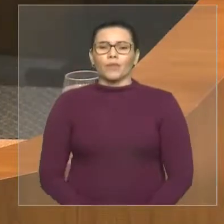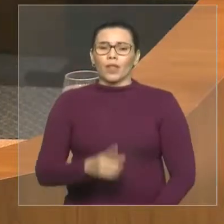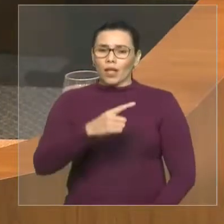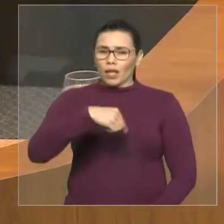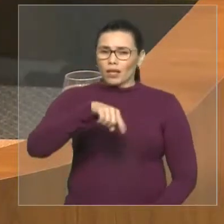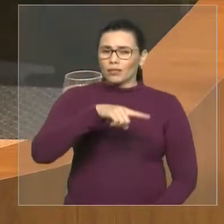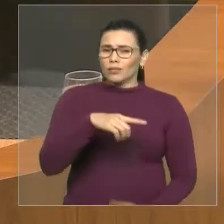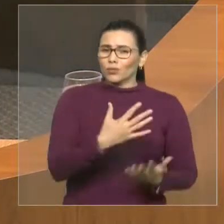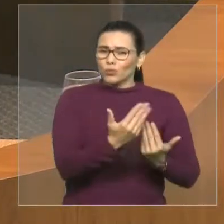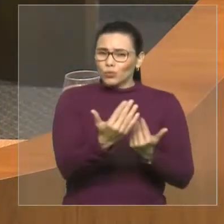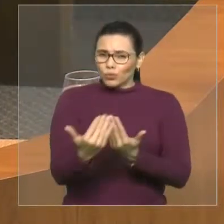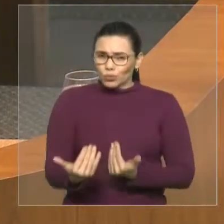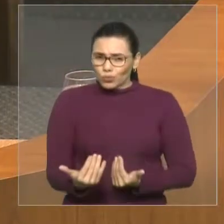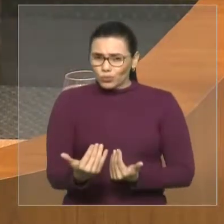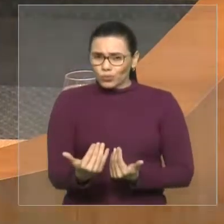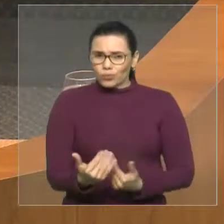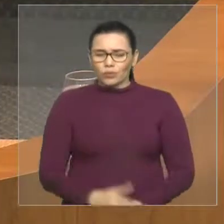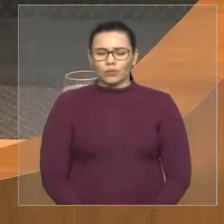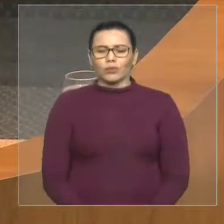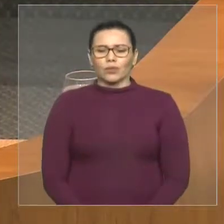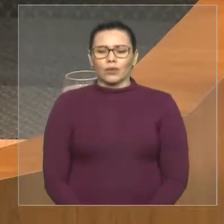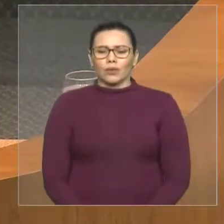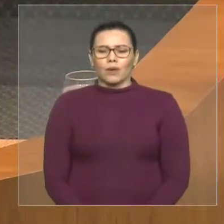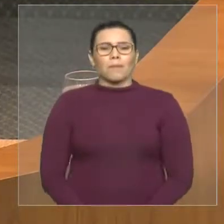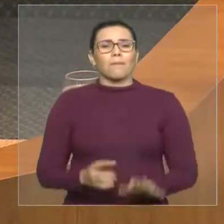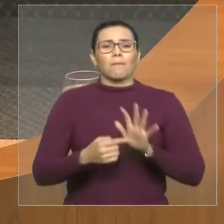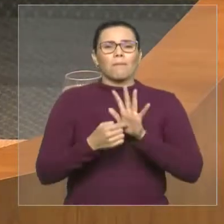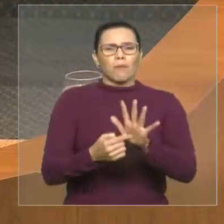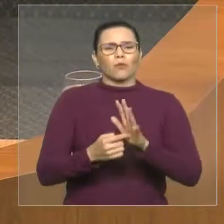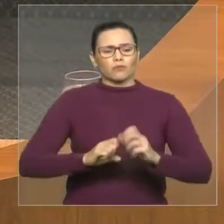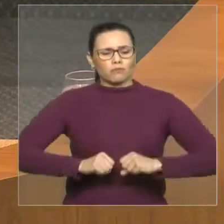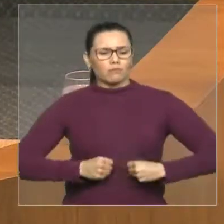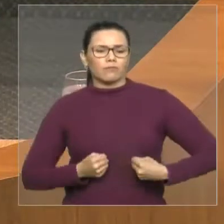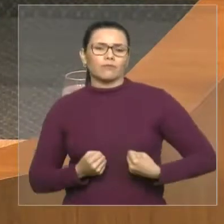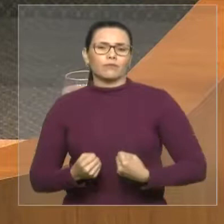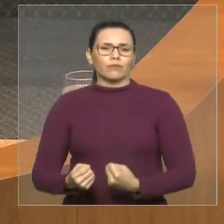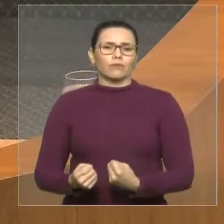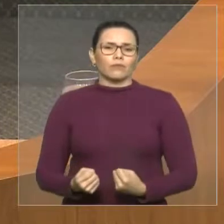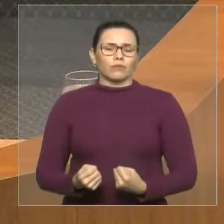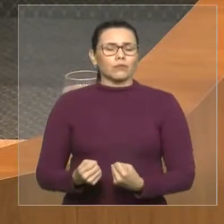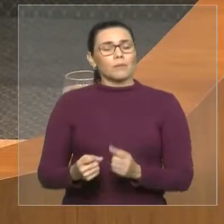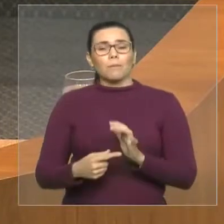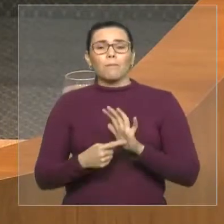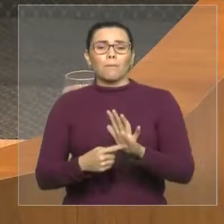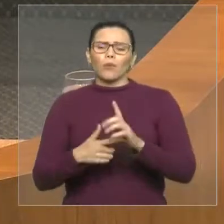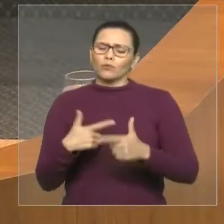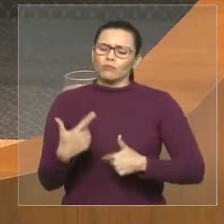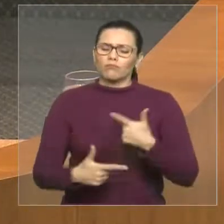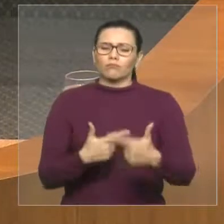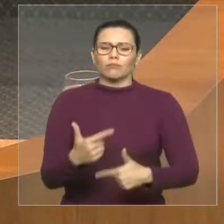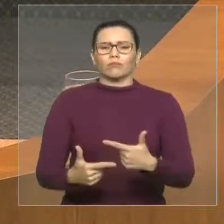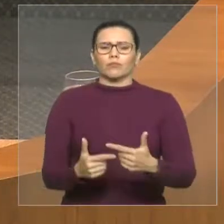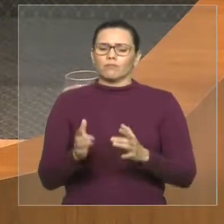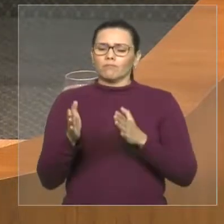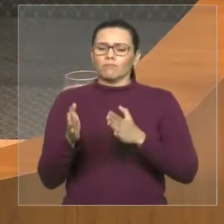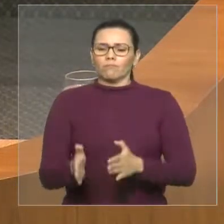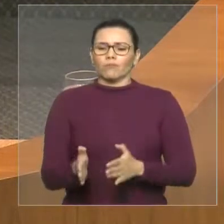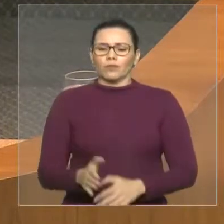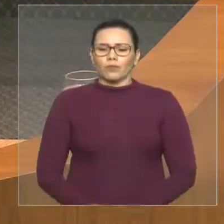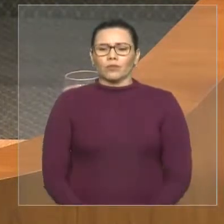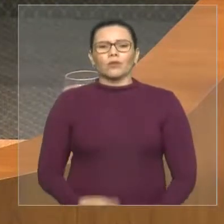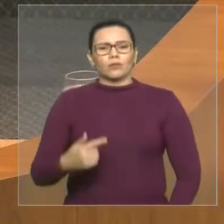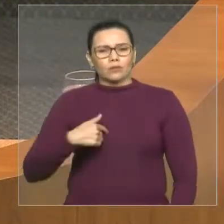são exemplos de determinação. E eu aproveito esta oportunidade, para em tempo em